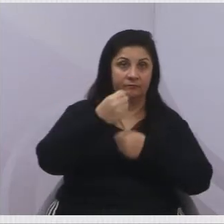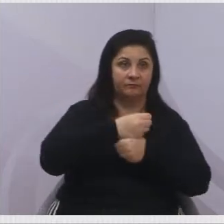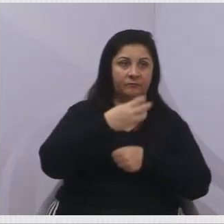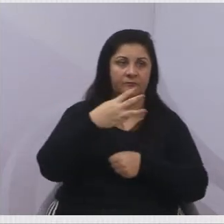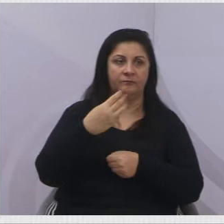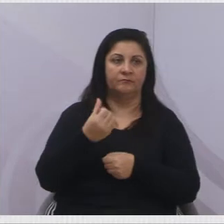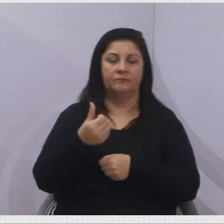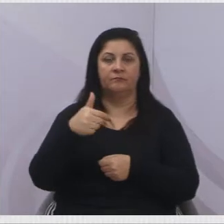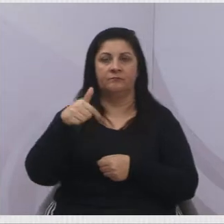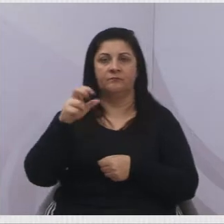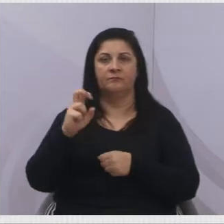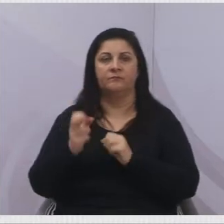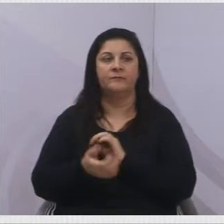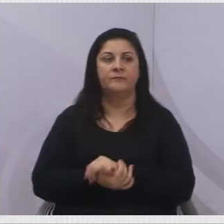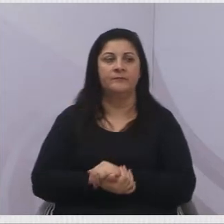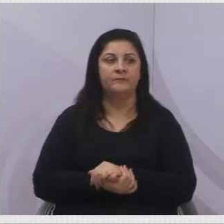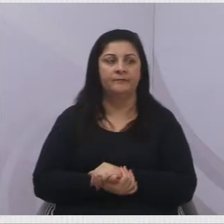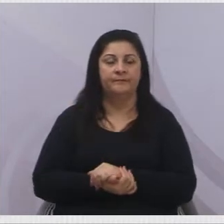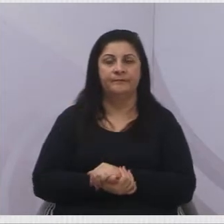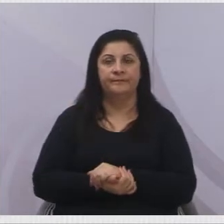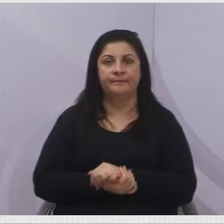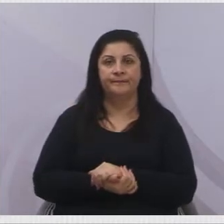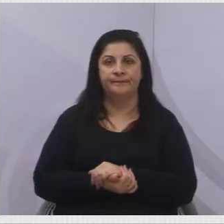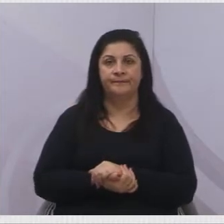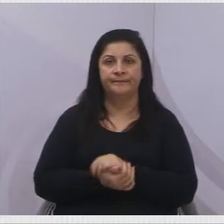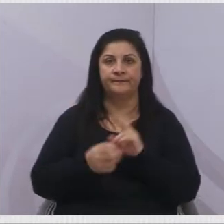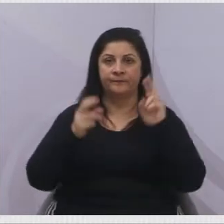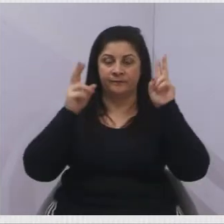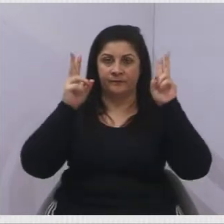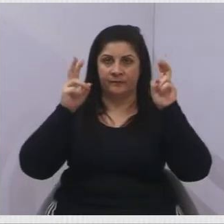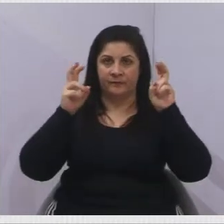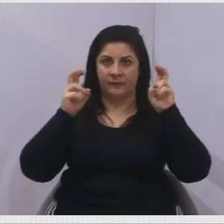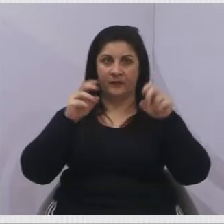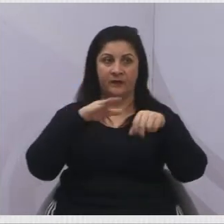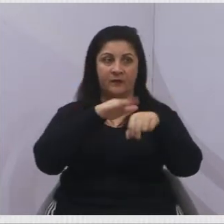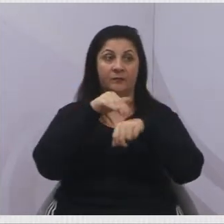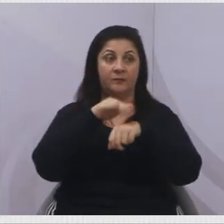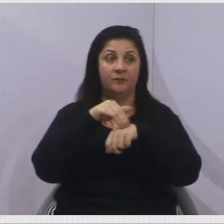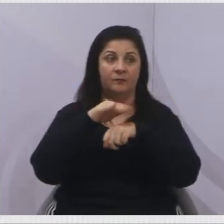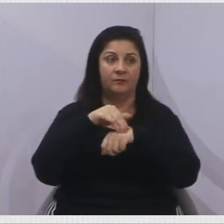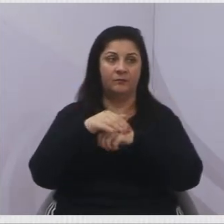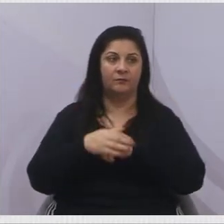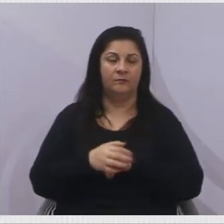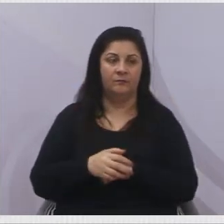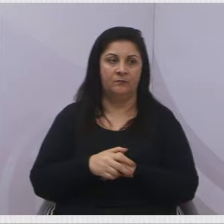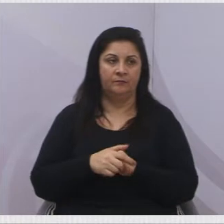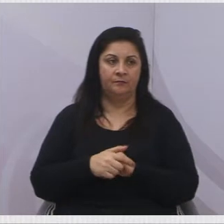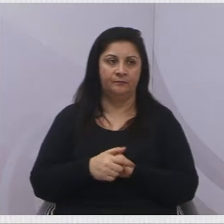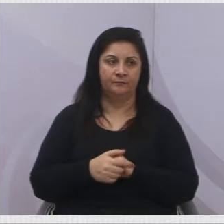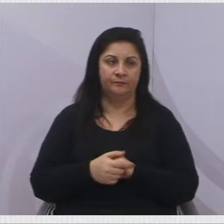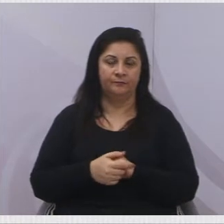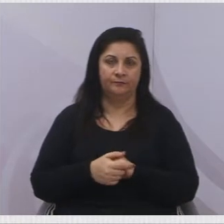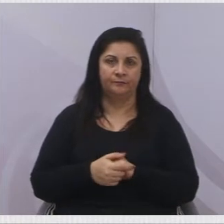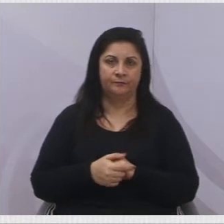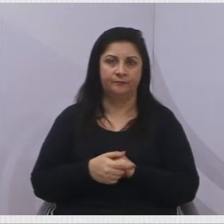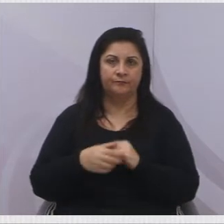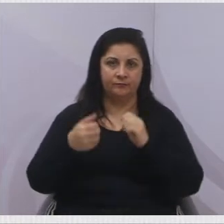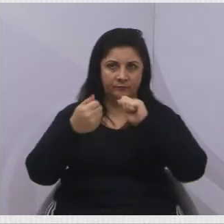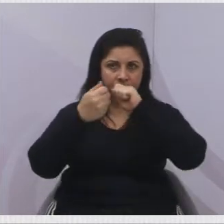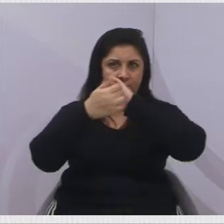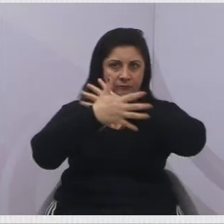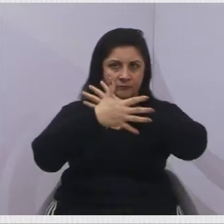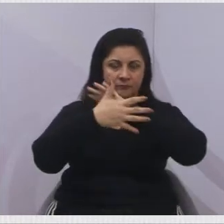3.675. Tivemos com relação ao número de chamadas, nessas chamadas telefônicas nós